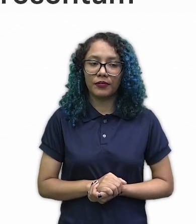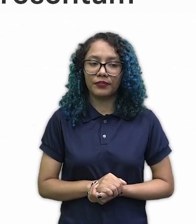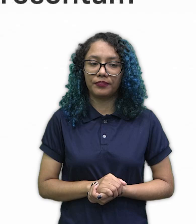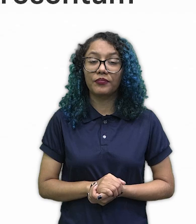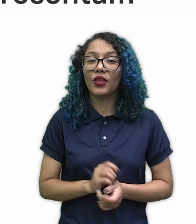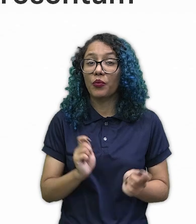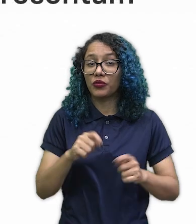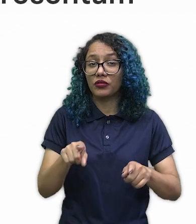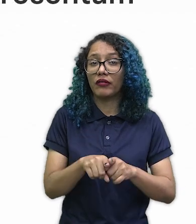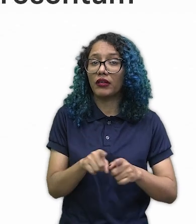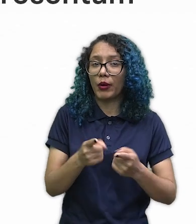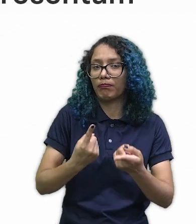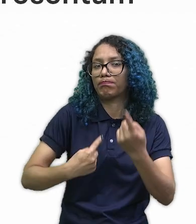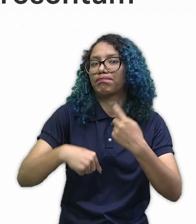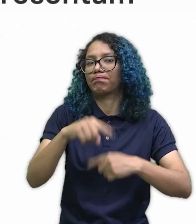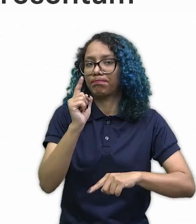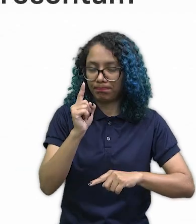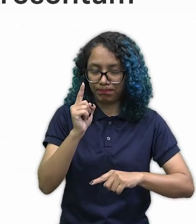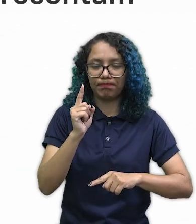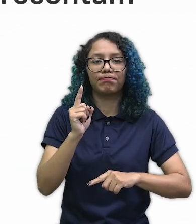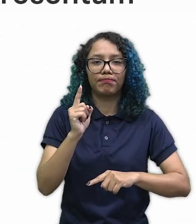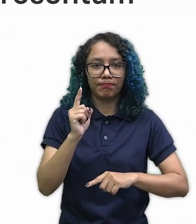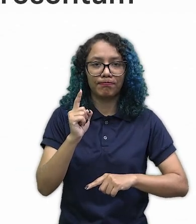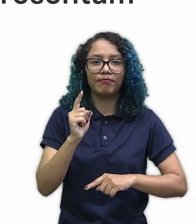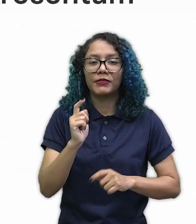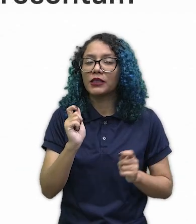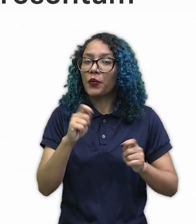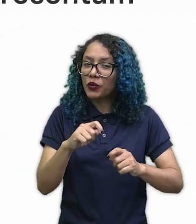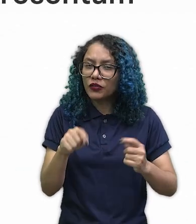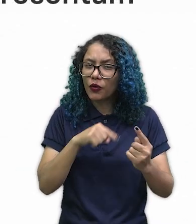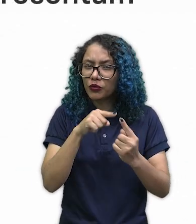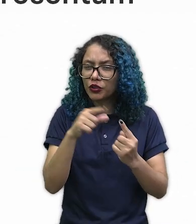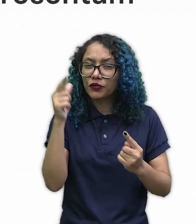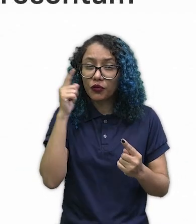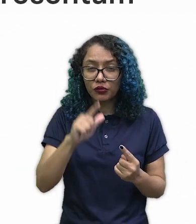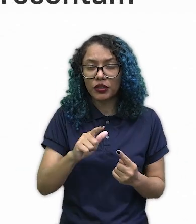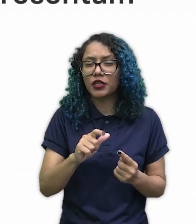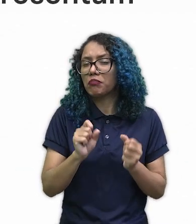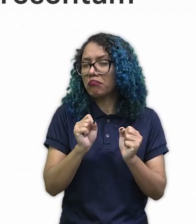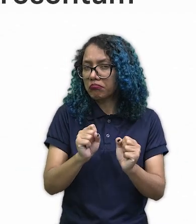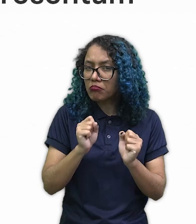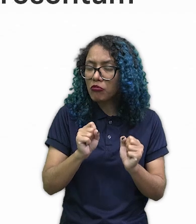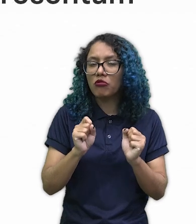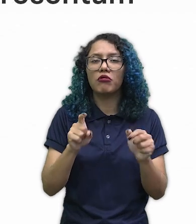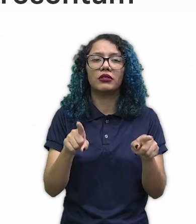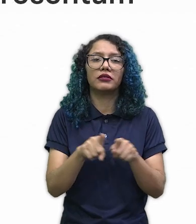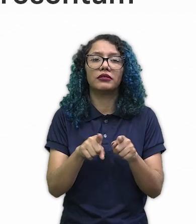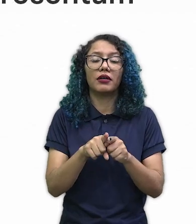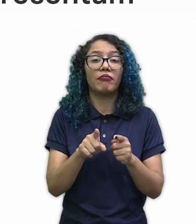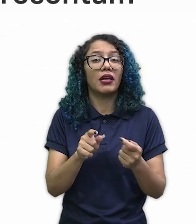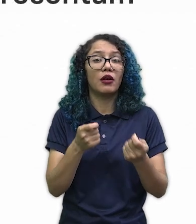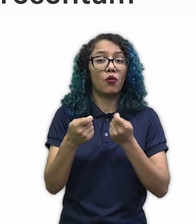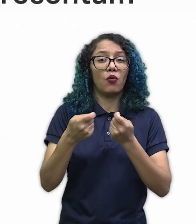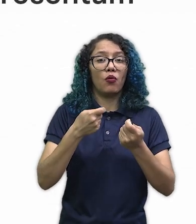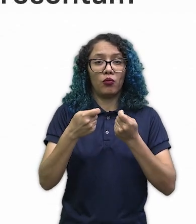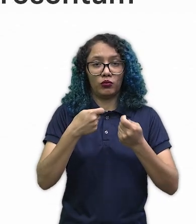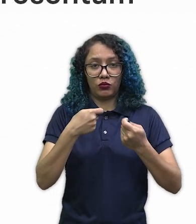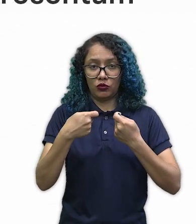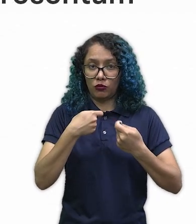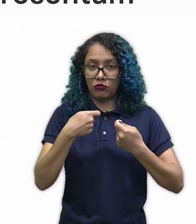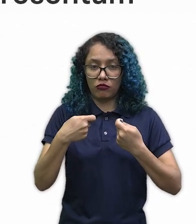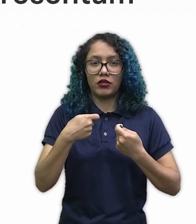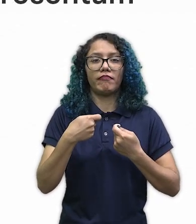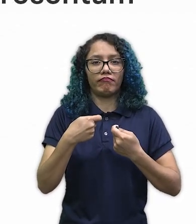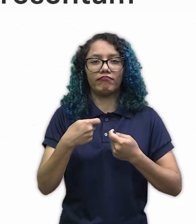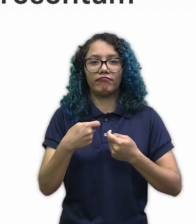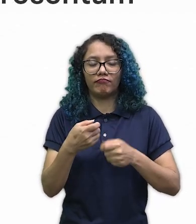suas limitações para alcançar seus próprios objetivos. Você aprende a ter controle emocional, ou